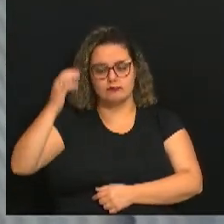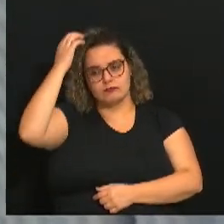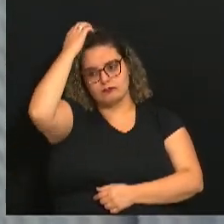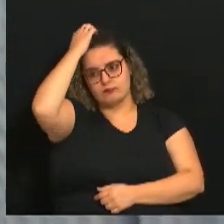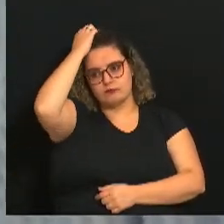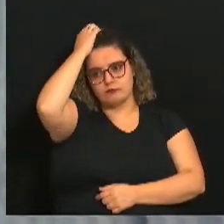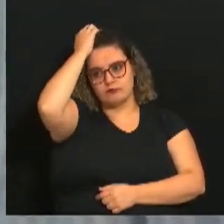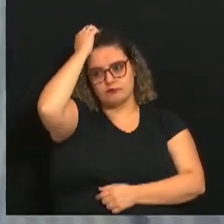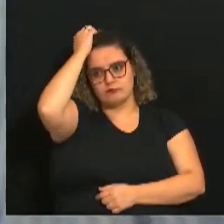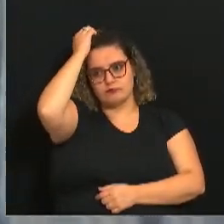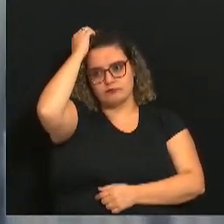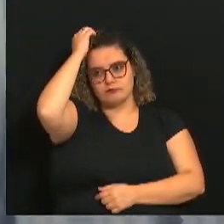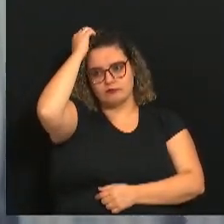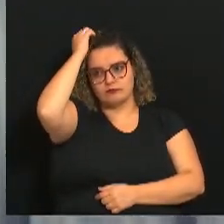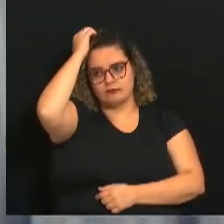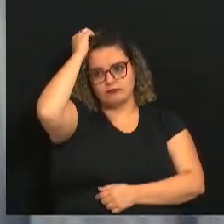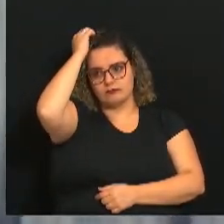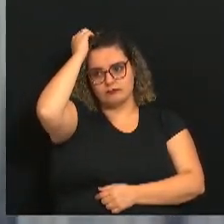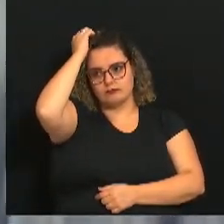para o Charles.